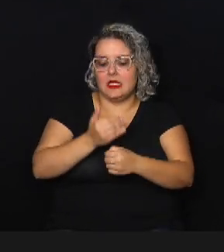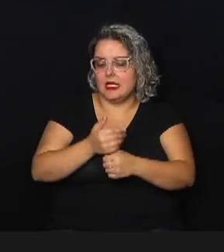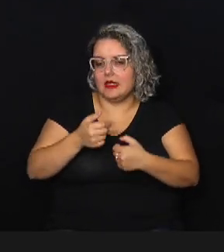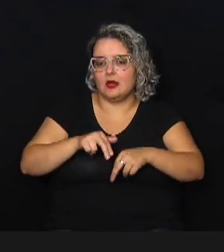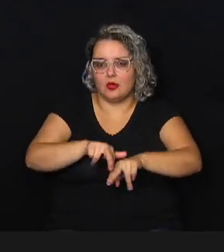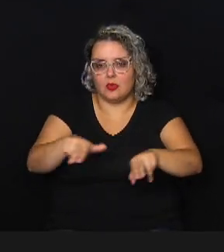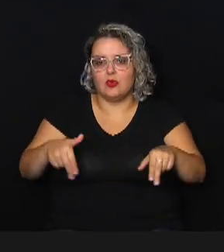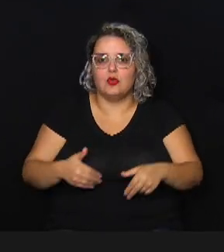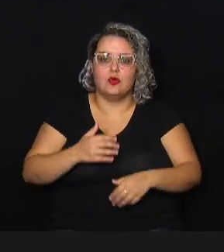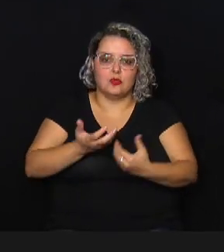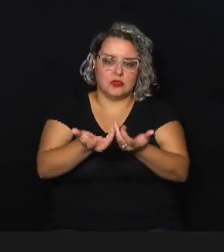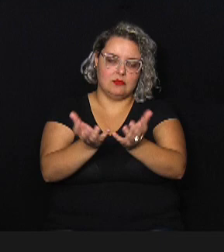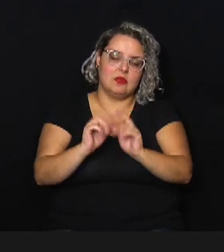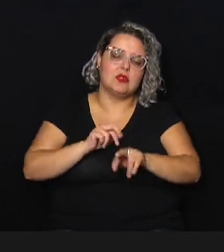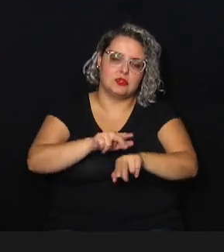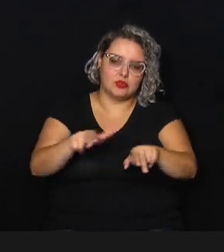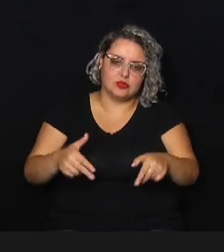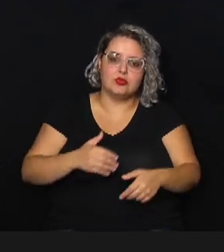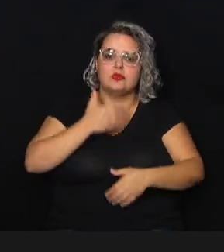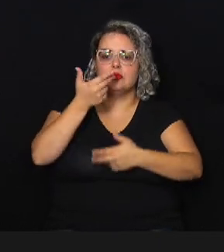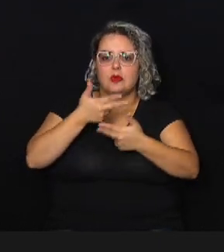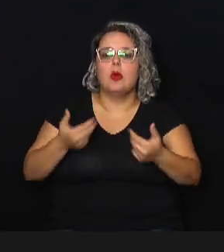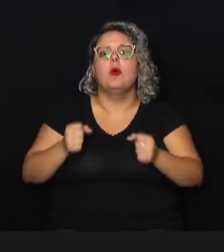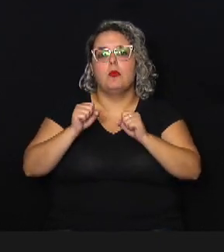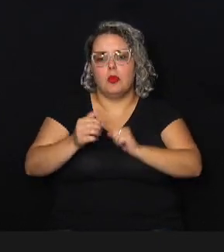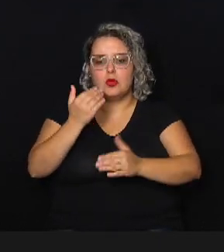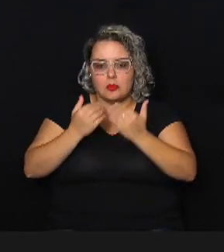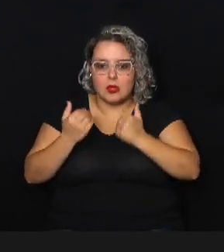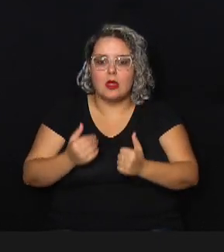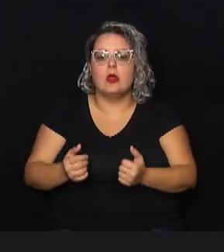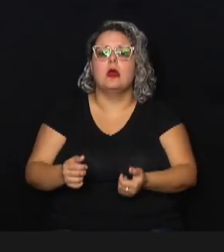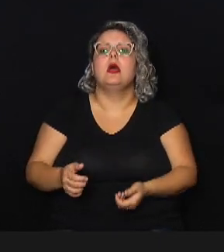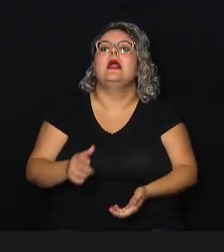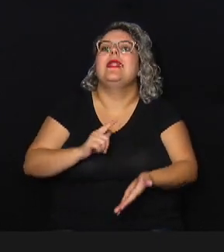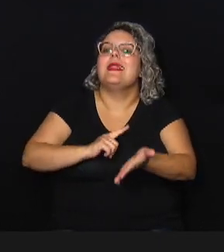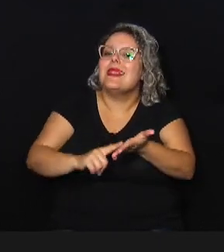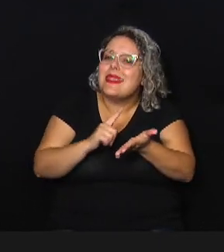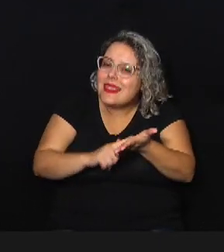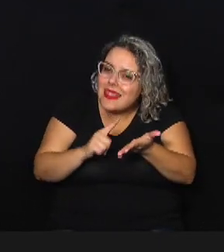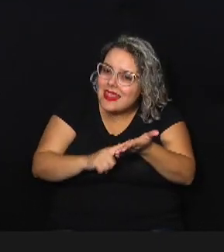Hoje em dia a gente pede para pode comer? Pode, desde que bem lavadas,